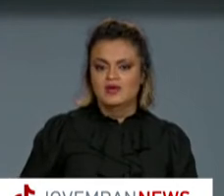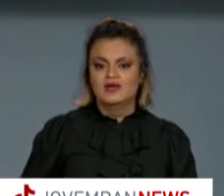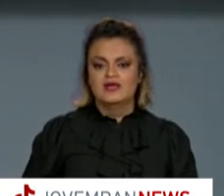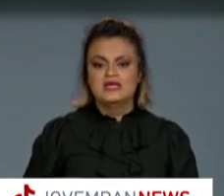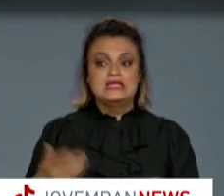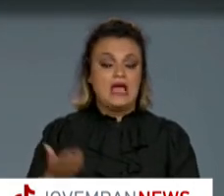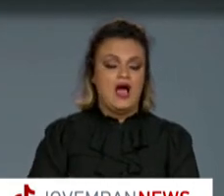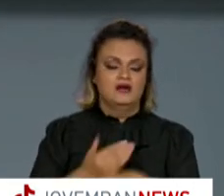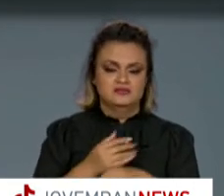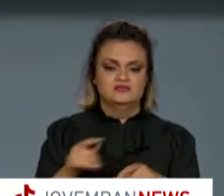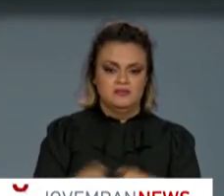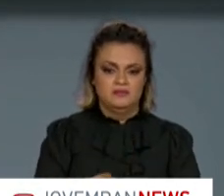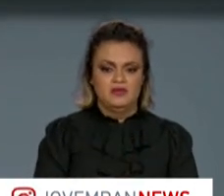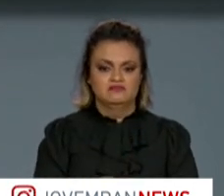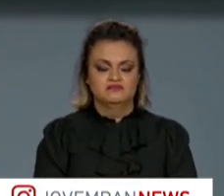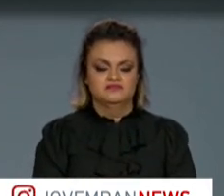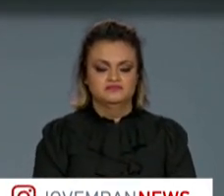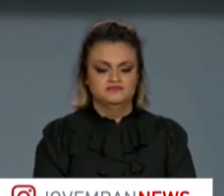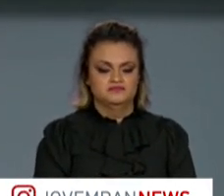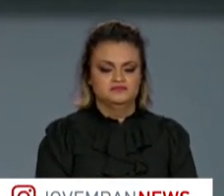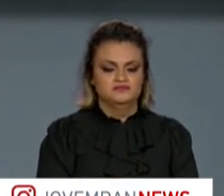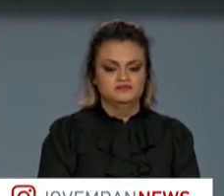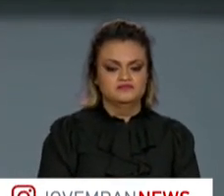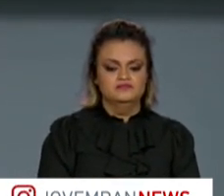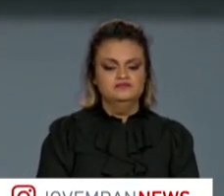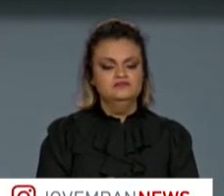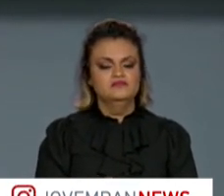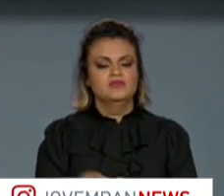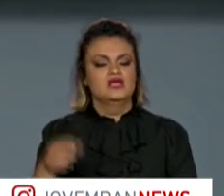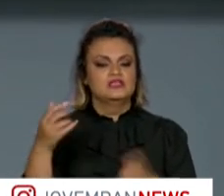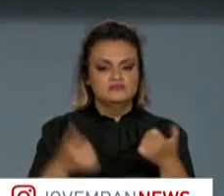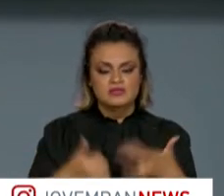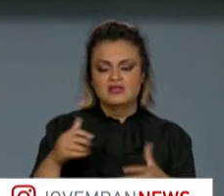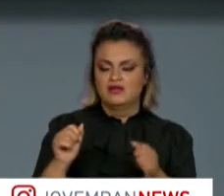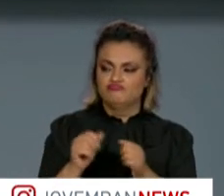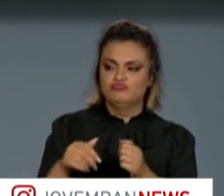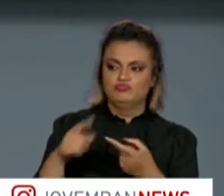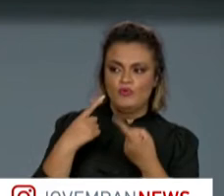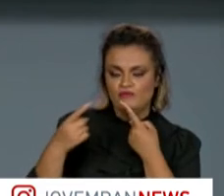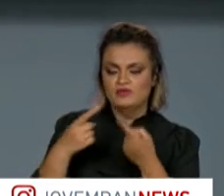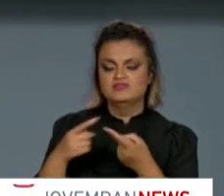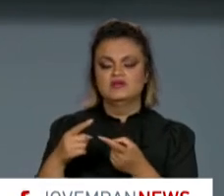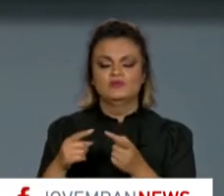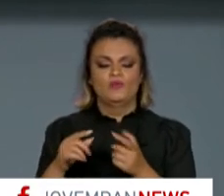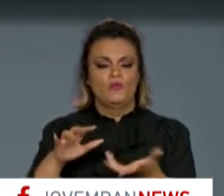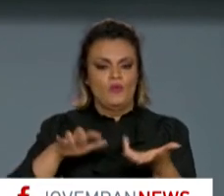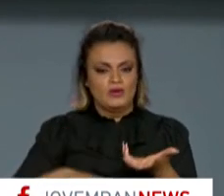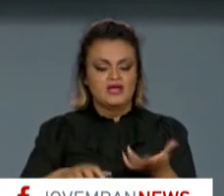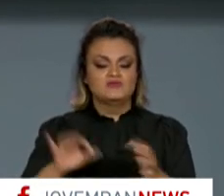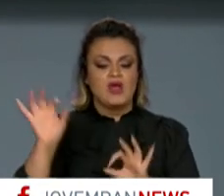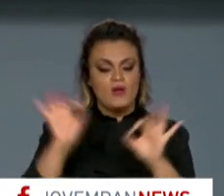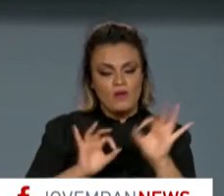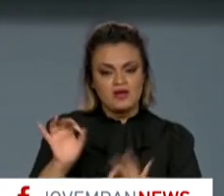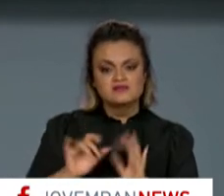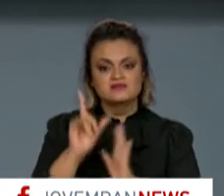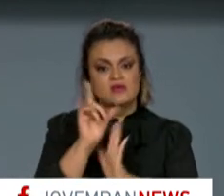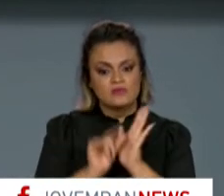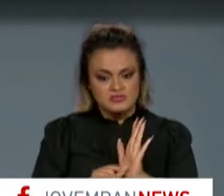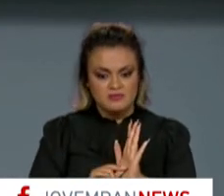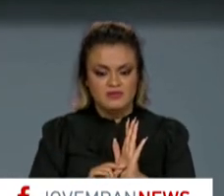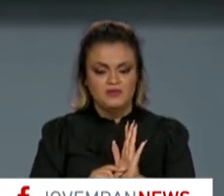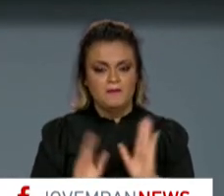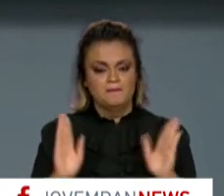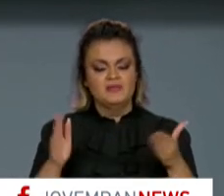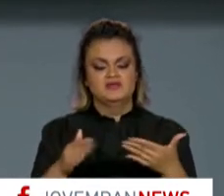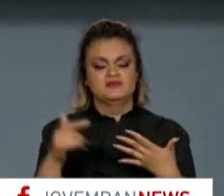mesmo antes do começo do governo, em tratativas com o Congresso Nacional, era recompor o orçamento federal do ponto de